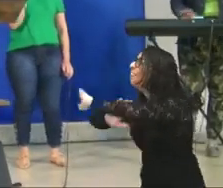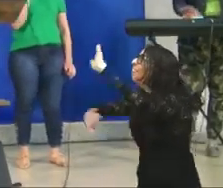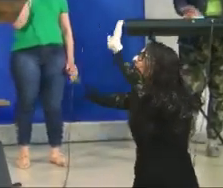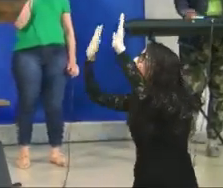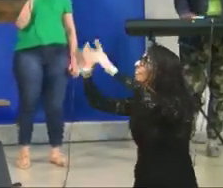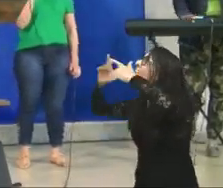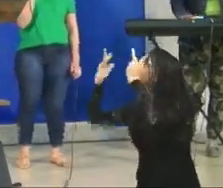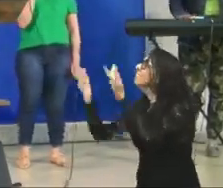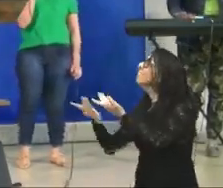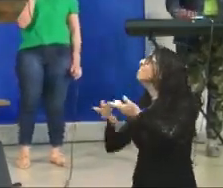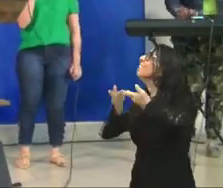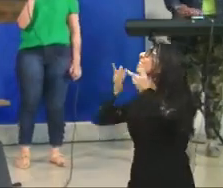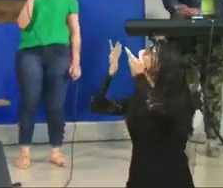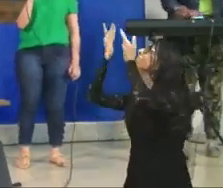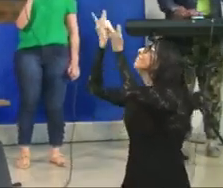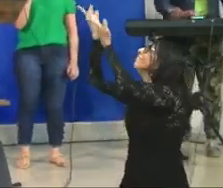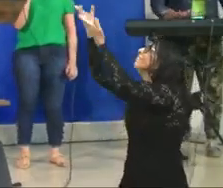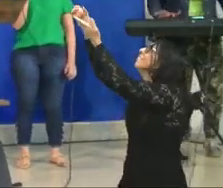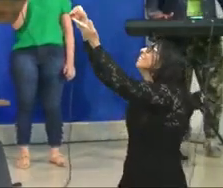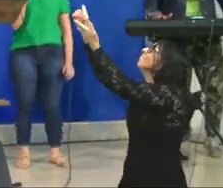estás.